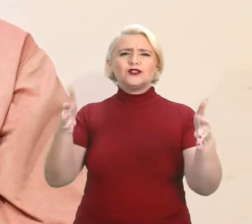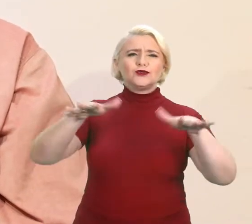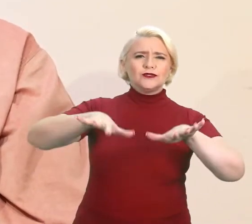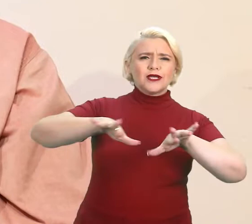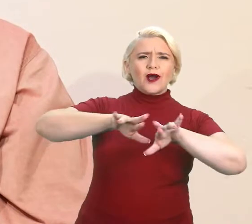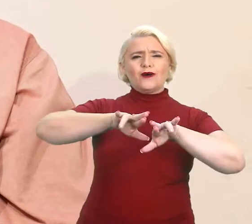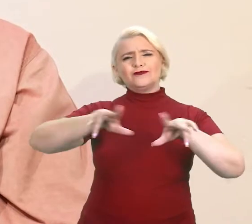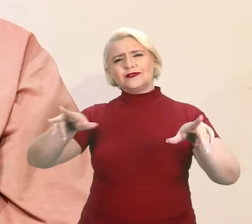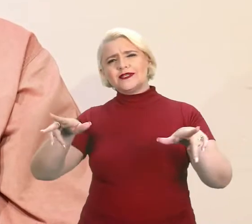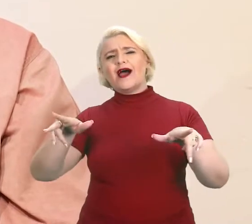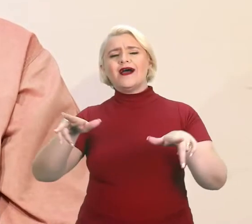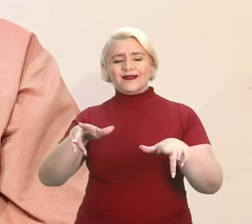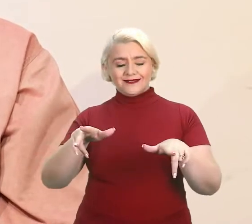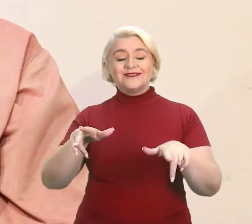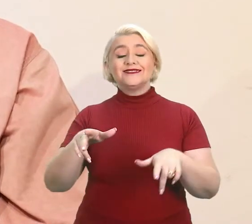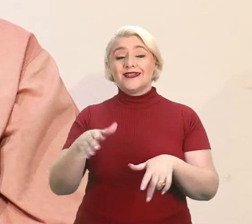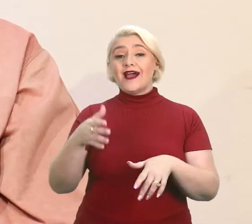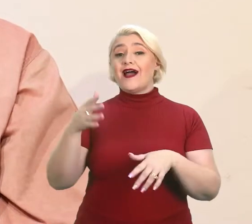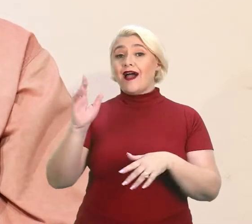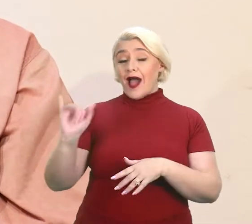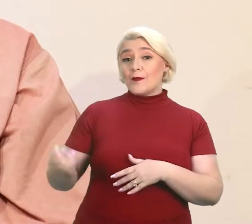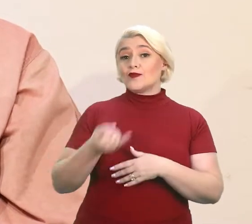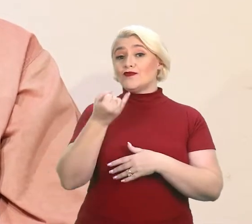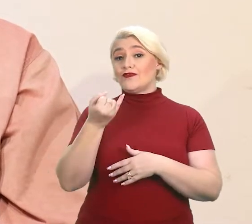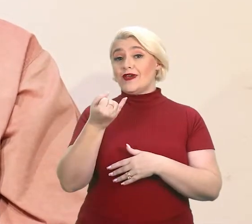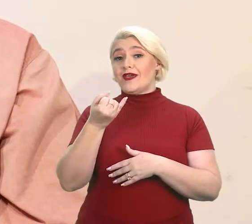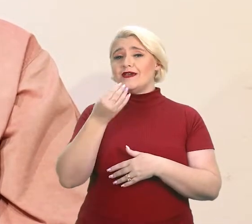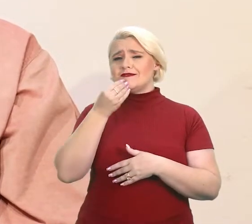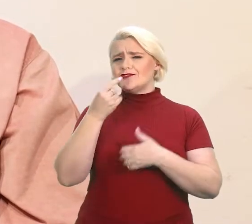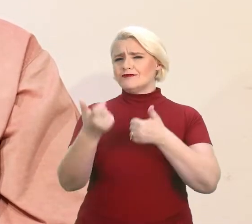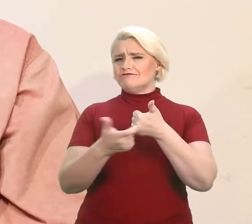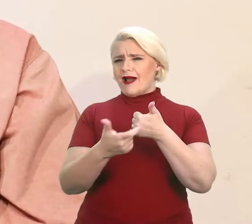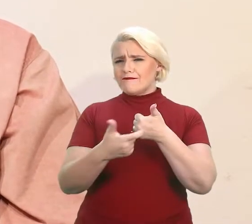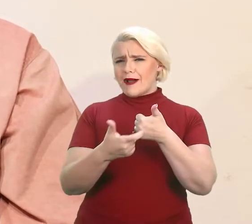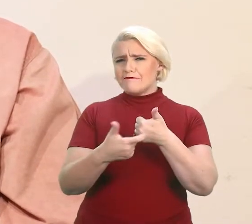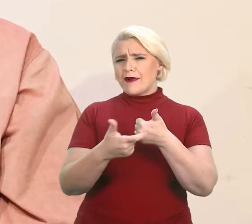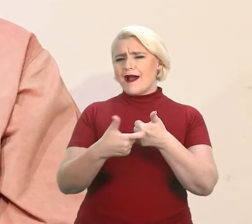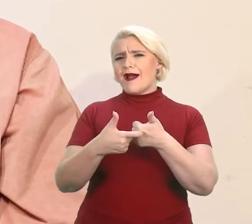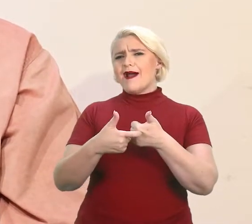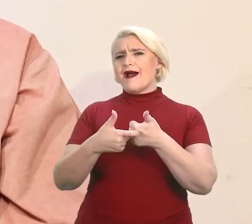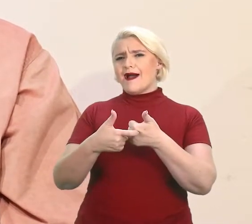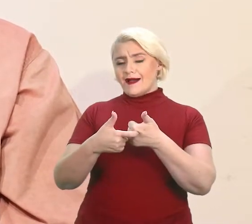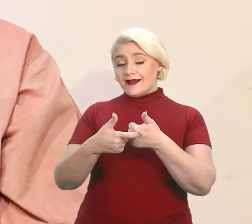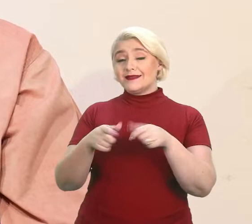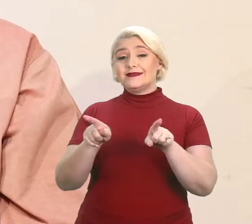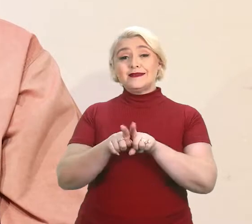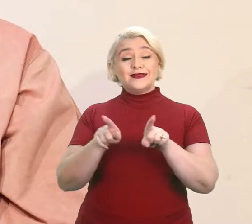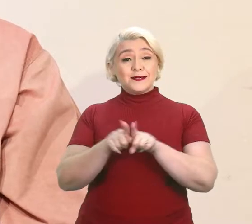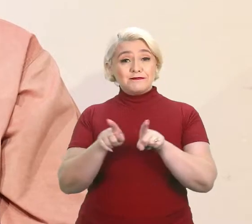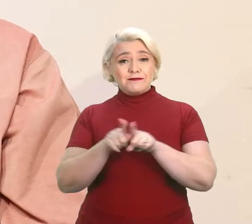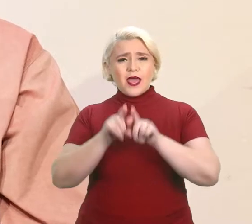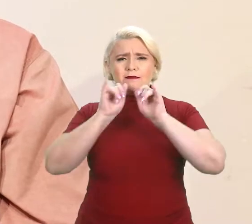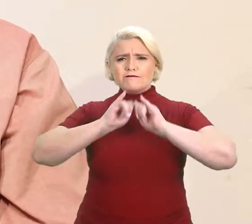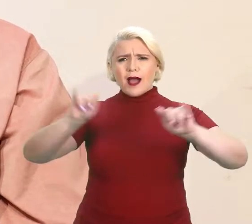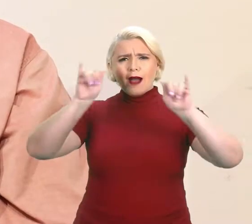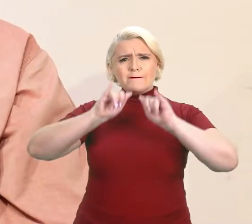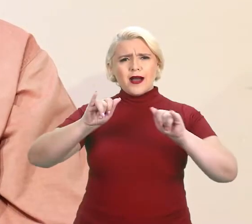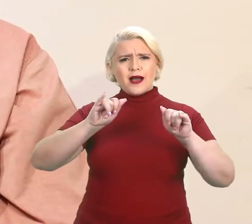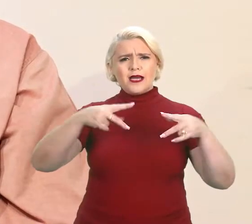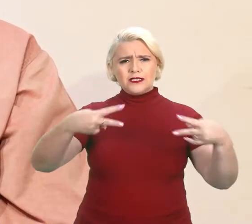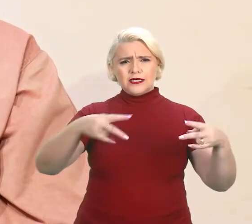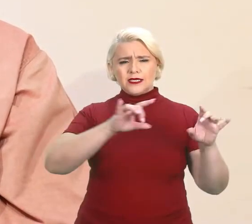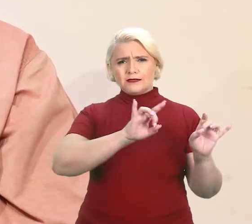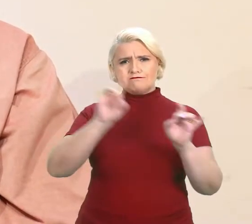Aproveite, né? E dê aí o seu joinha, né? O seu like. Também divulgue, né? Para os